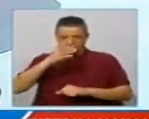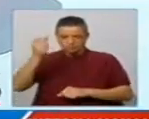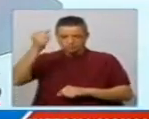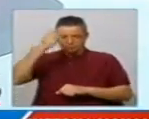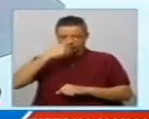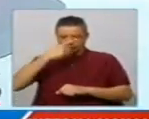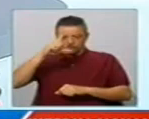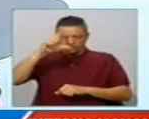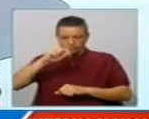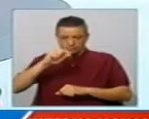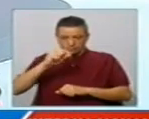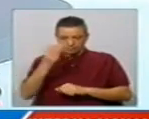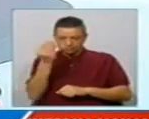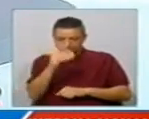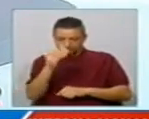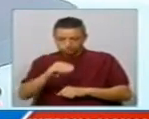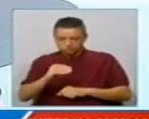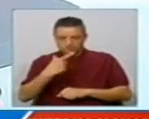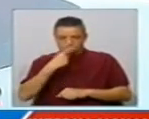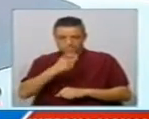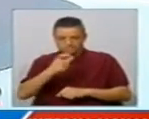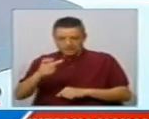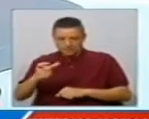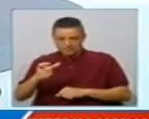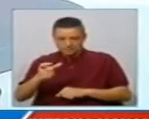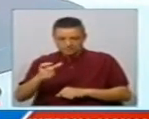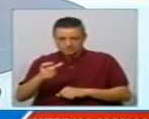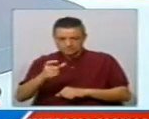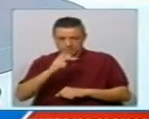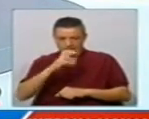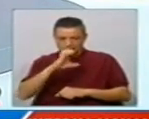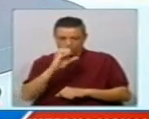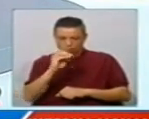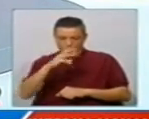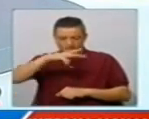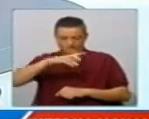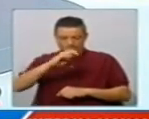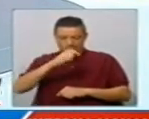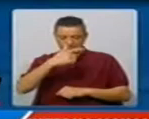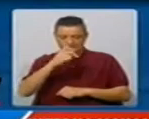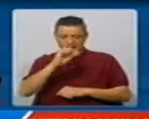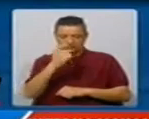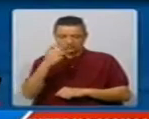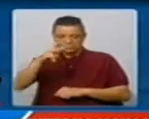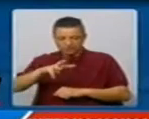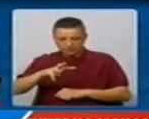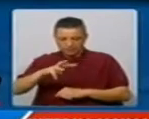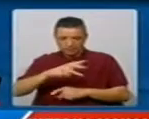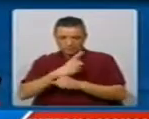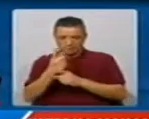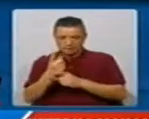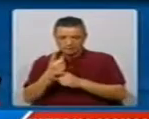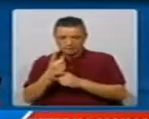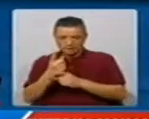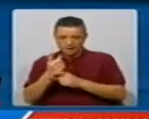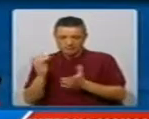histórico e também com a introdução de uma palavra, a cometagem. A cometagem, precisamente. A cometagem é a aterragem num cometa.